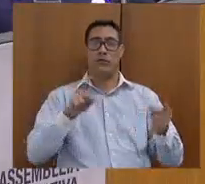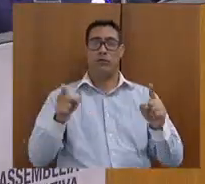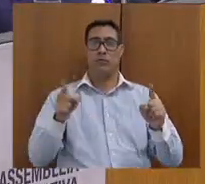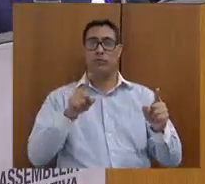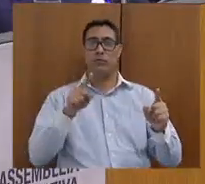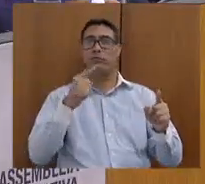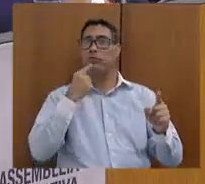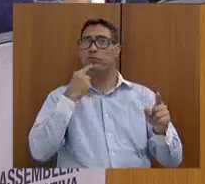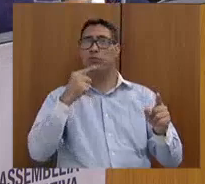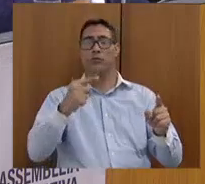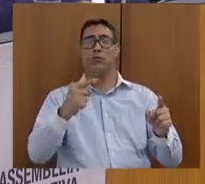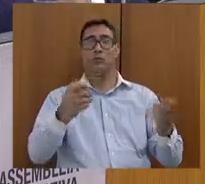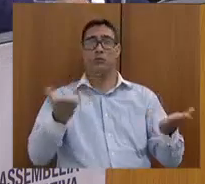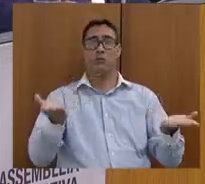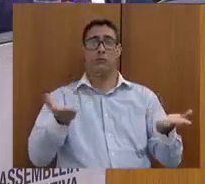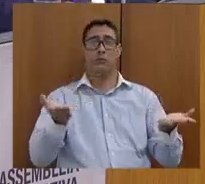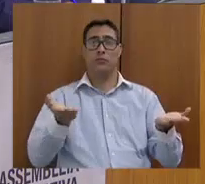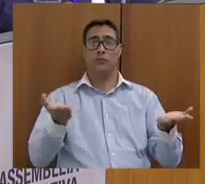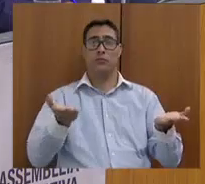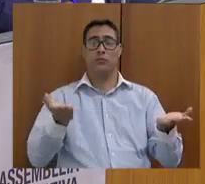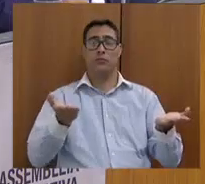então vou passar agora